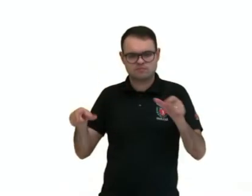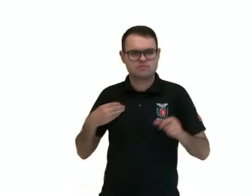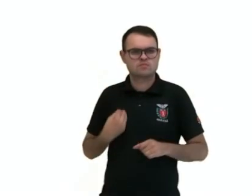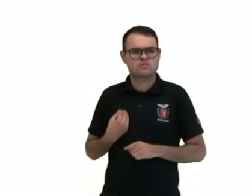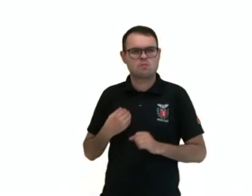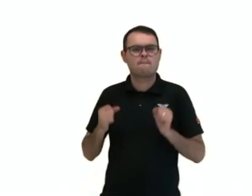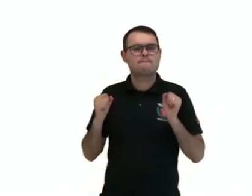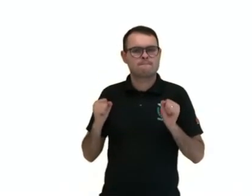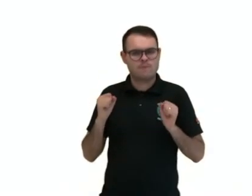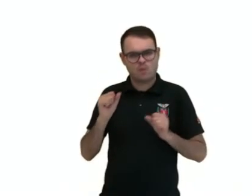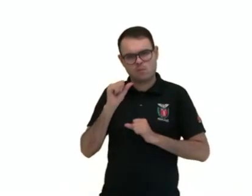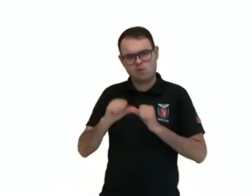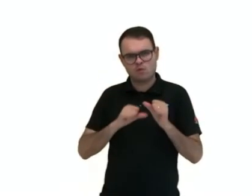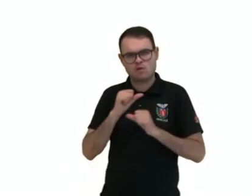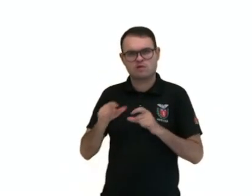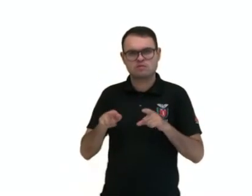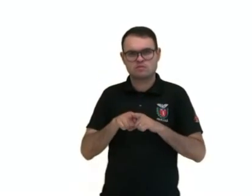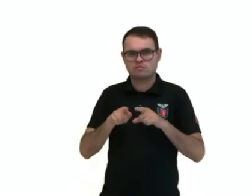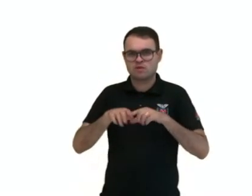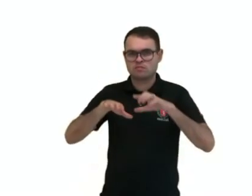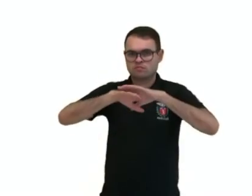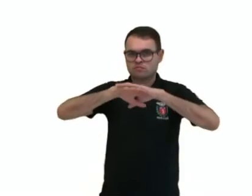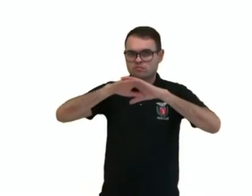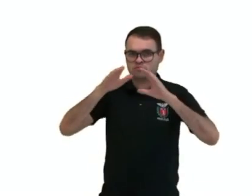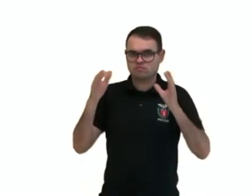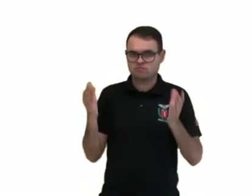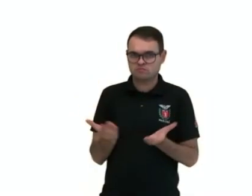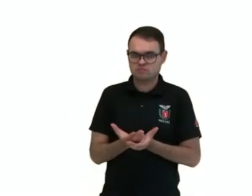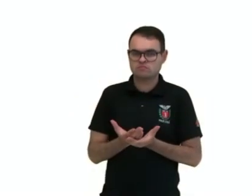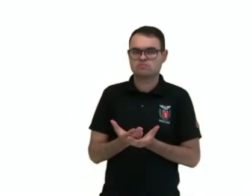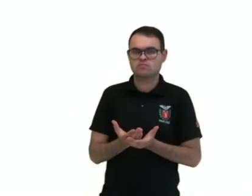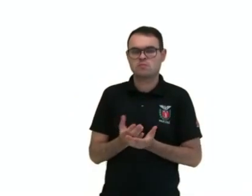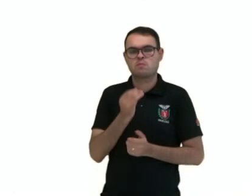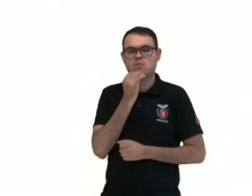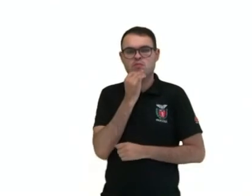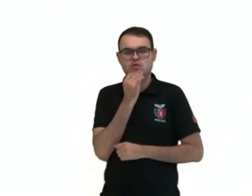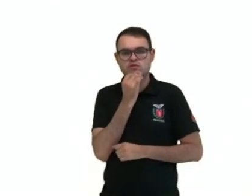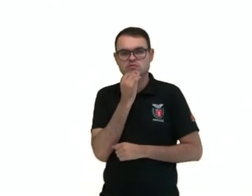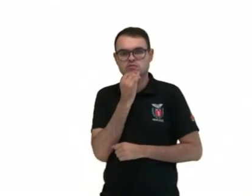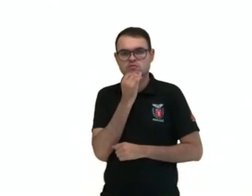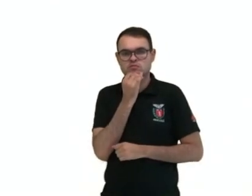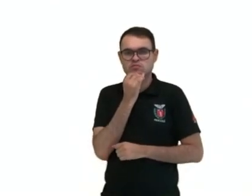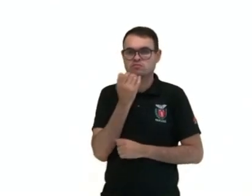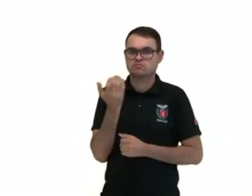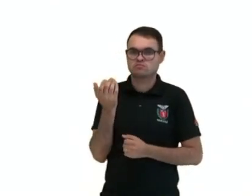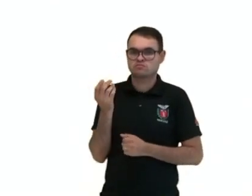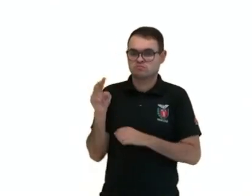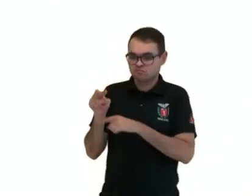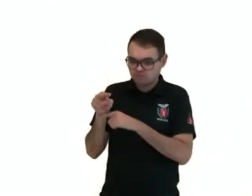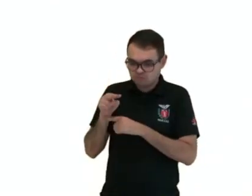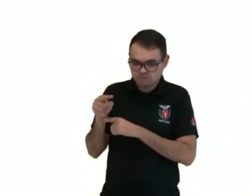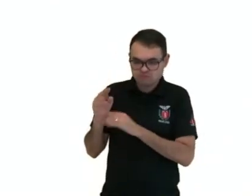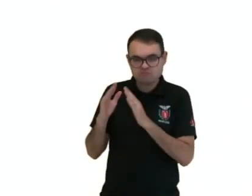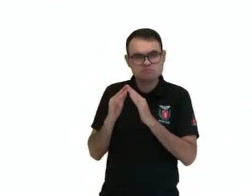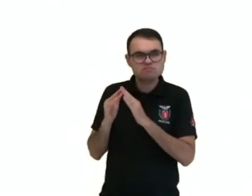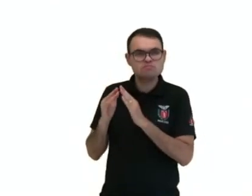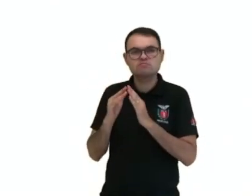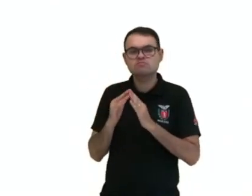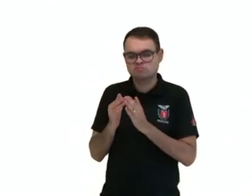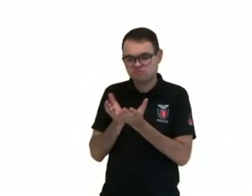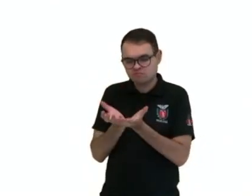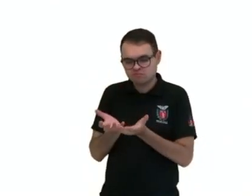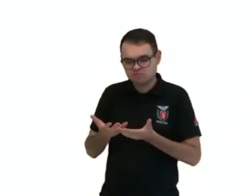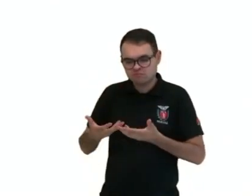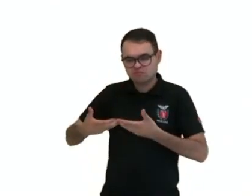podem modificar a superfície do nosso planeta, ao construir, por exemplo, abrigos como esse passarinho,